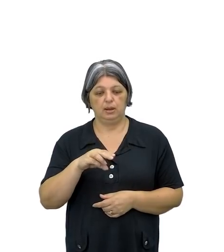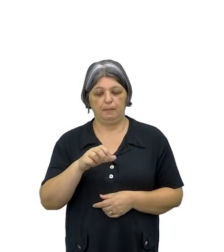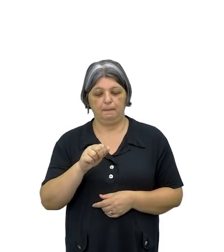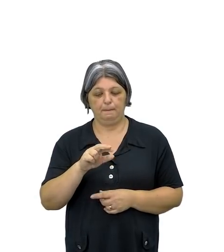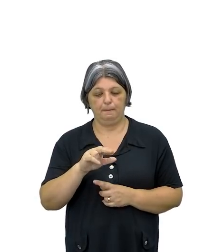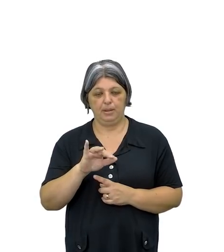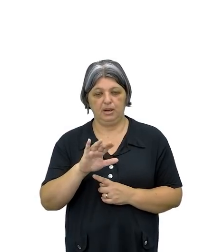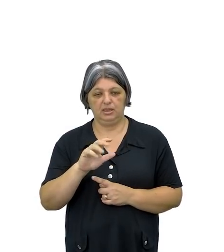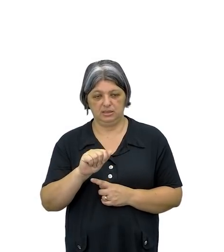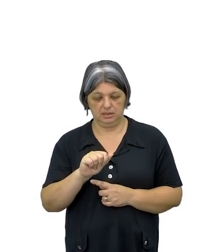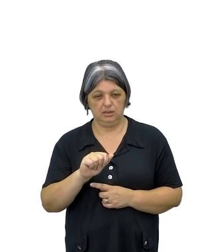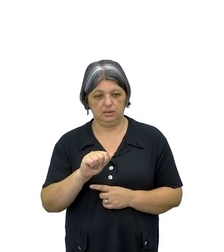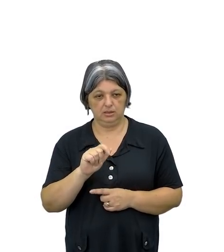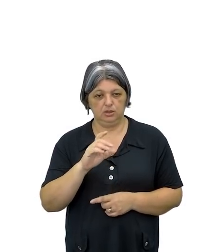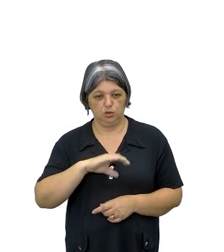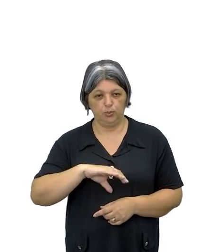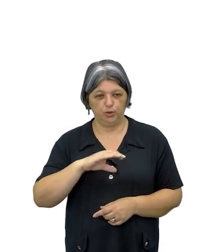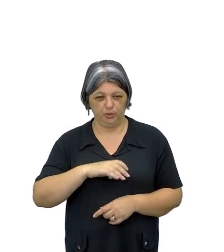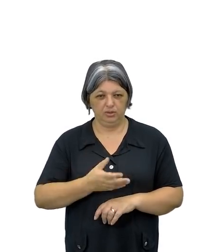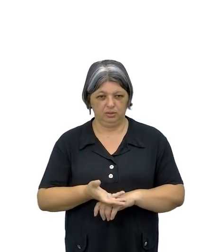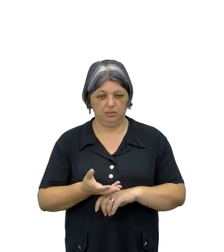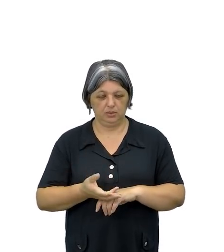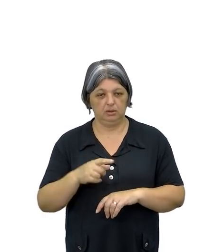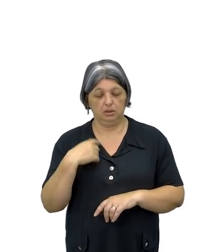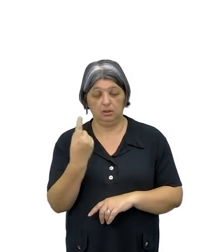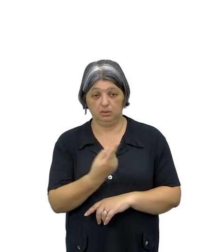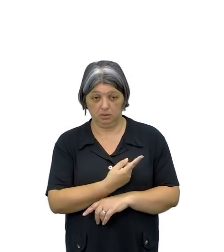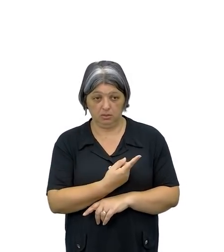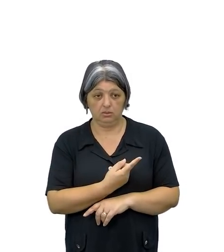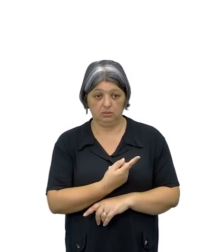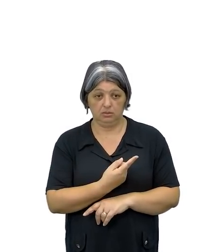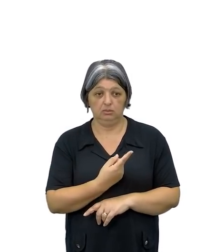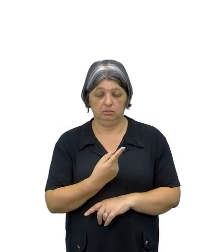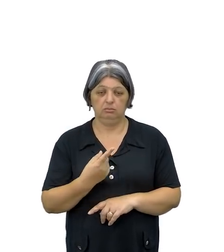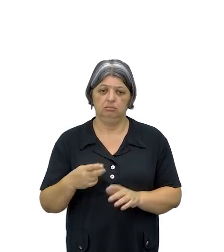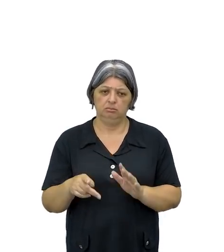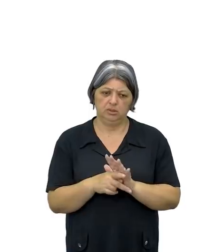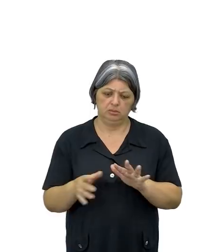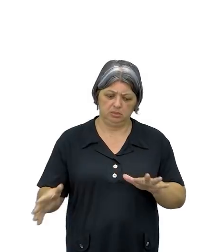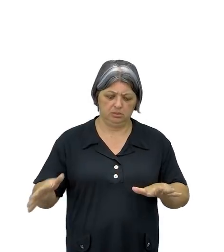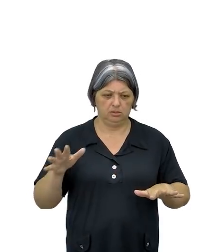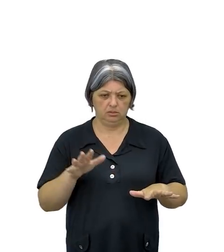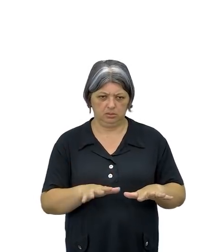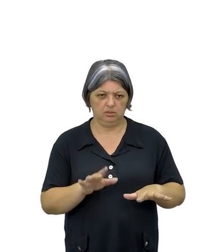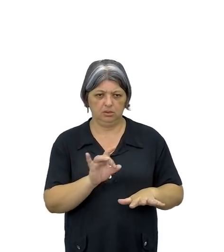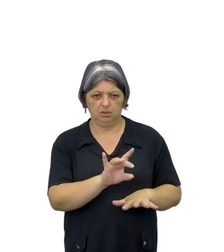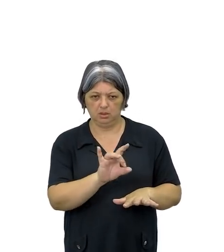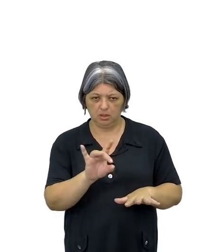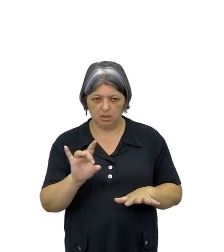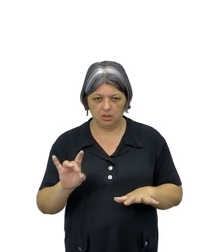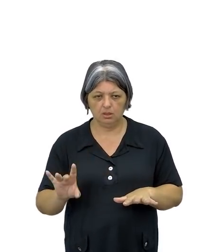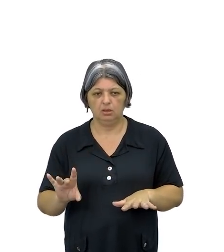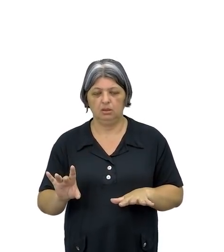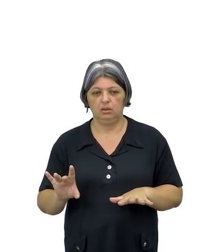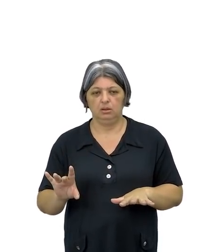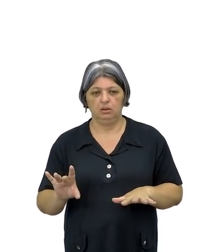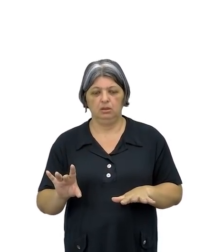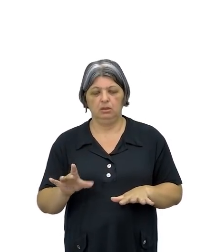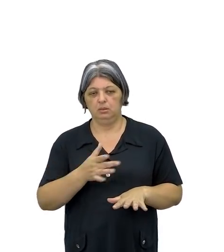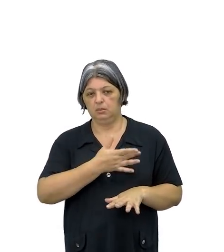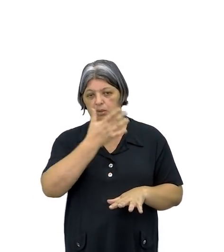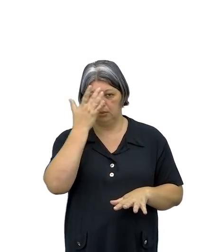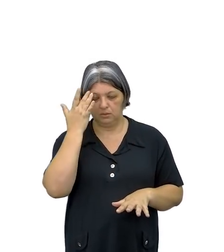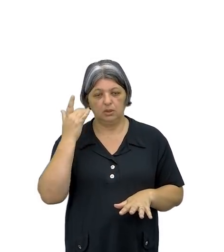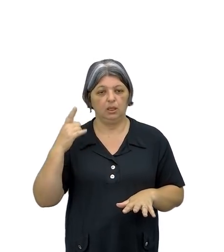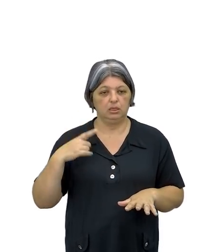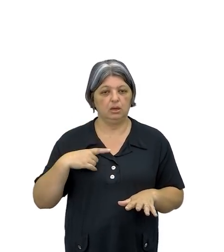aqui da formação, nós estamos falando, todos nós somos inclusivos, né? Cada um possui,